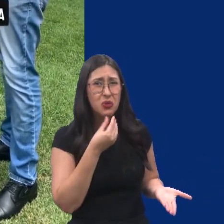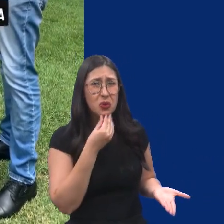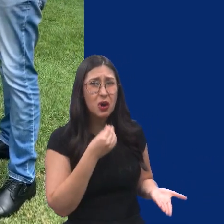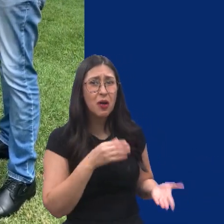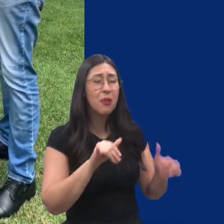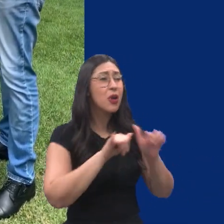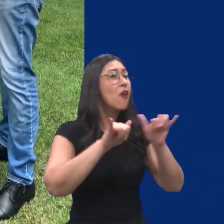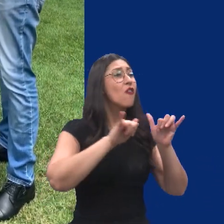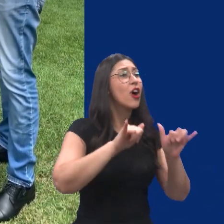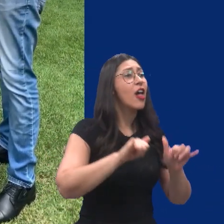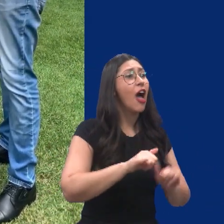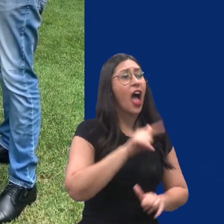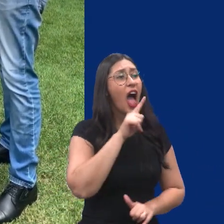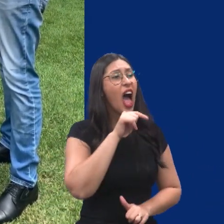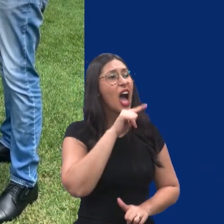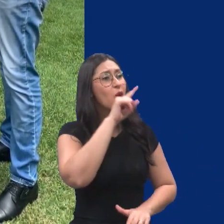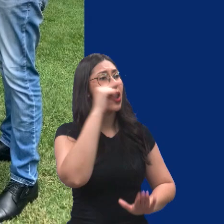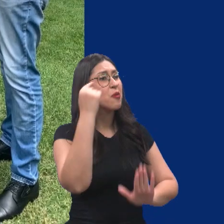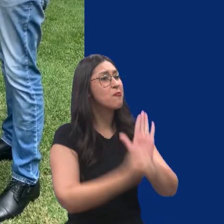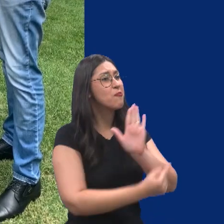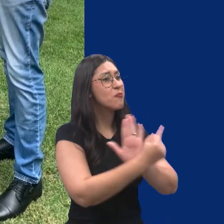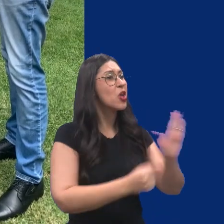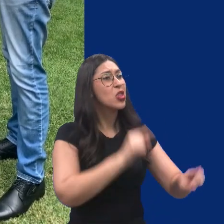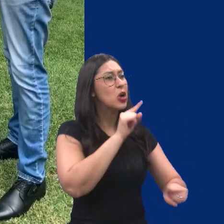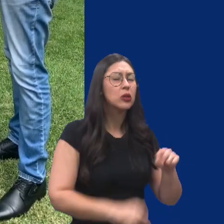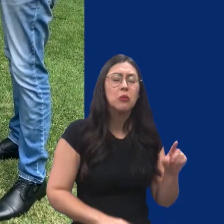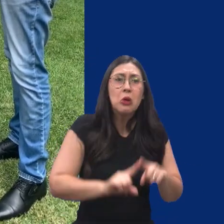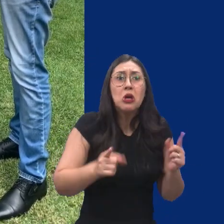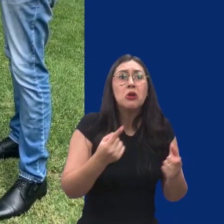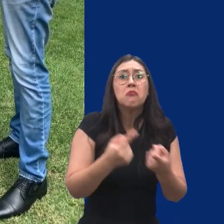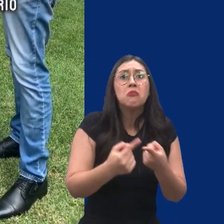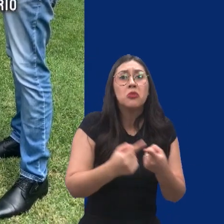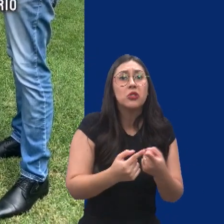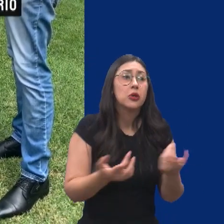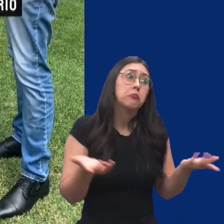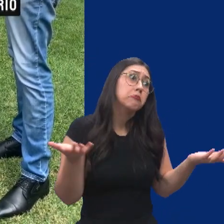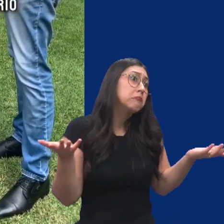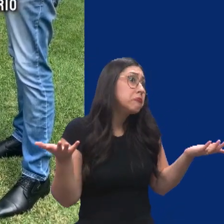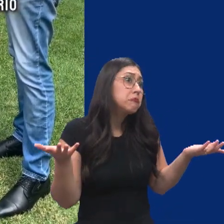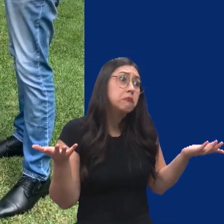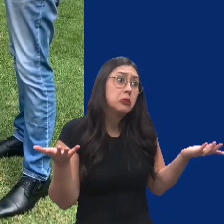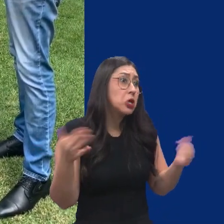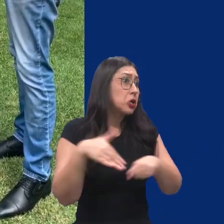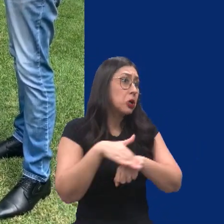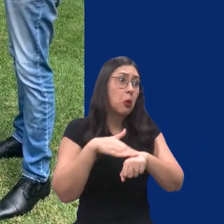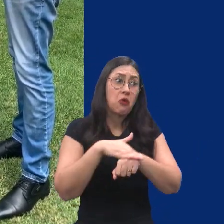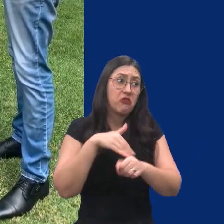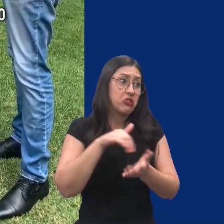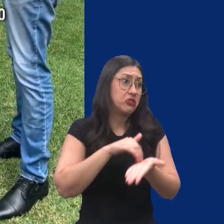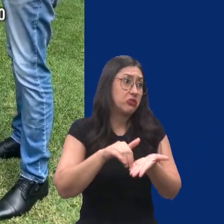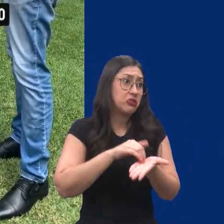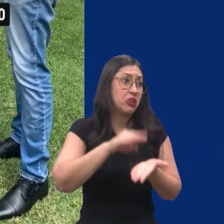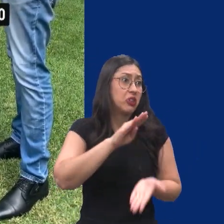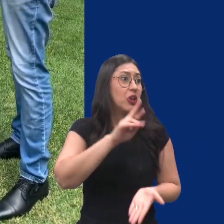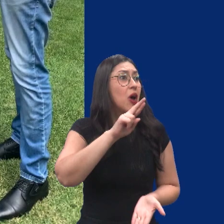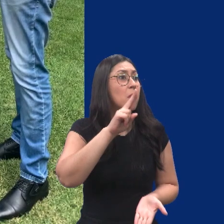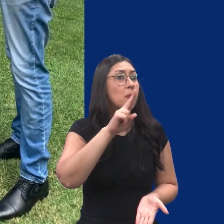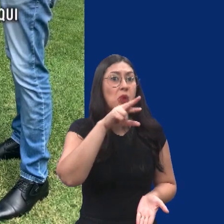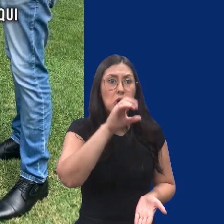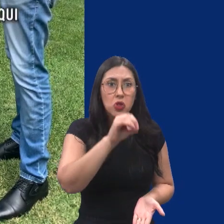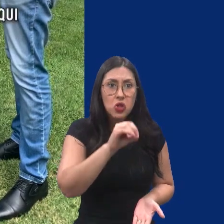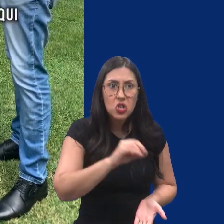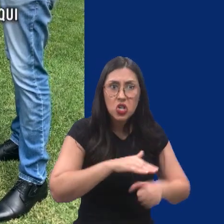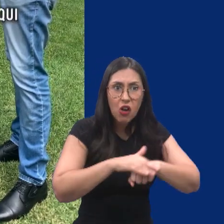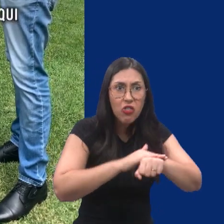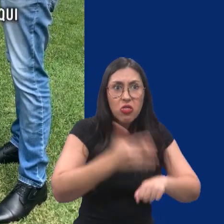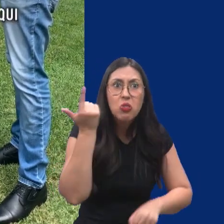sua água está suspensa. Mas por que está suspensa? Fala com o secretário Bruno. Não consegue falar com o Bruno.